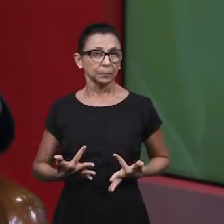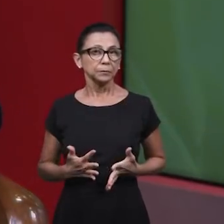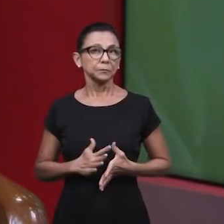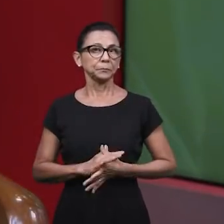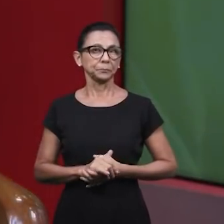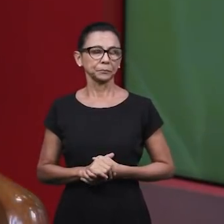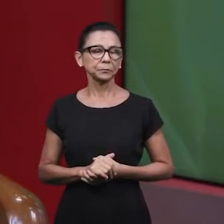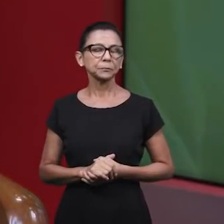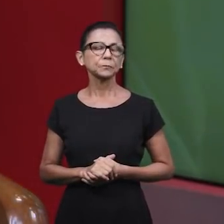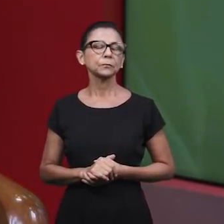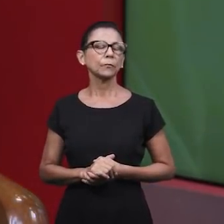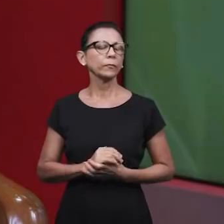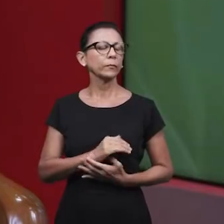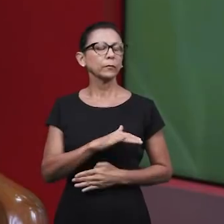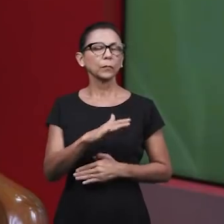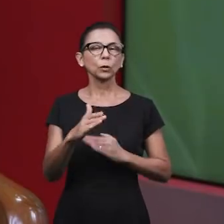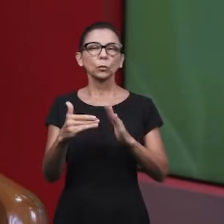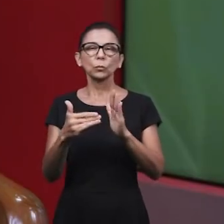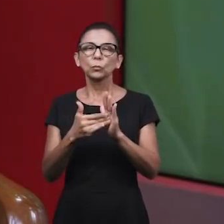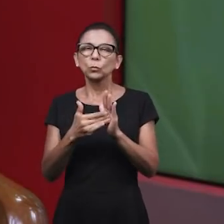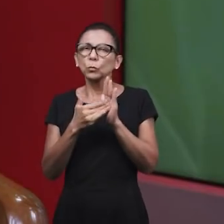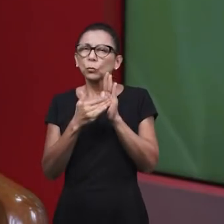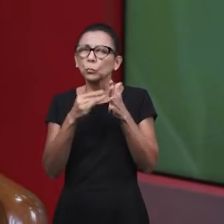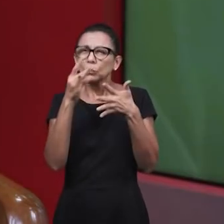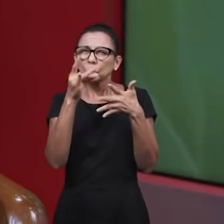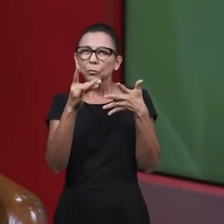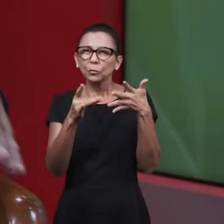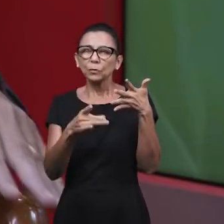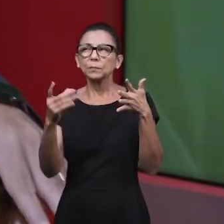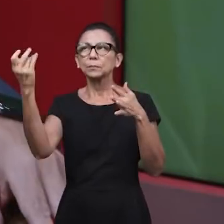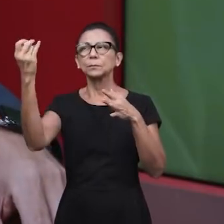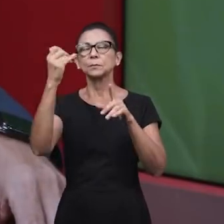enfáticos, tudo era profético.